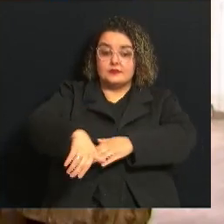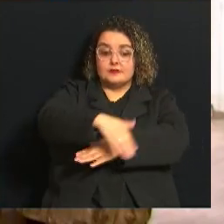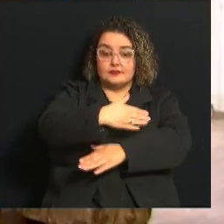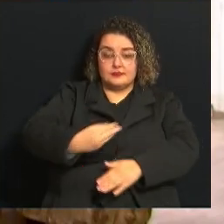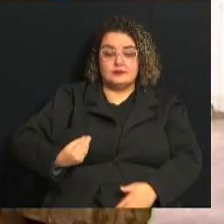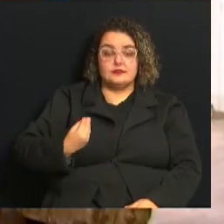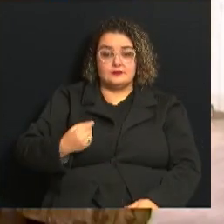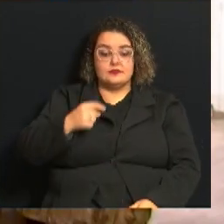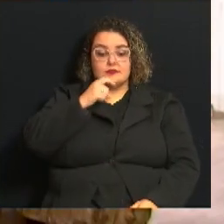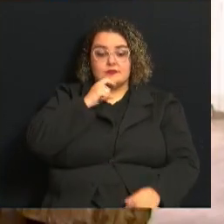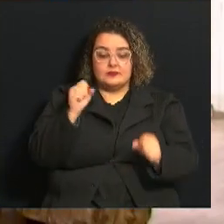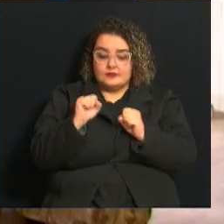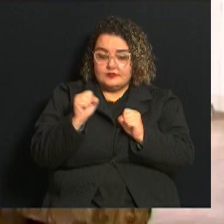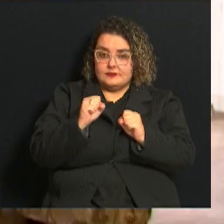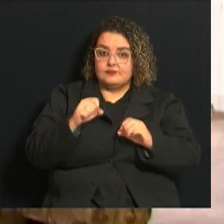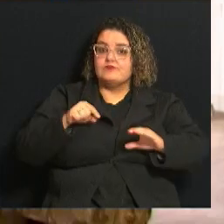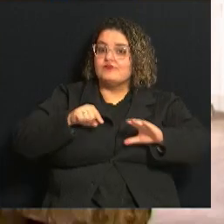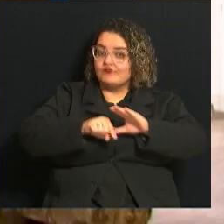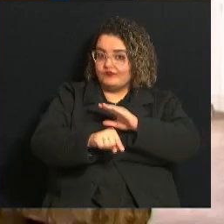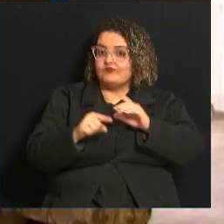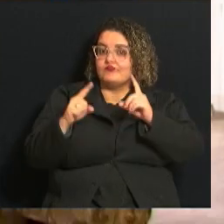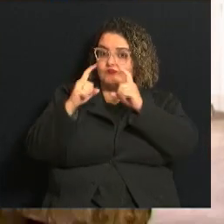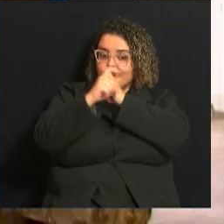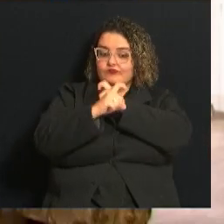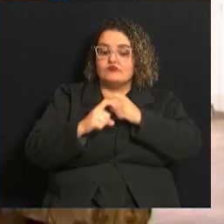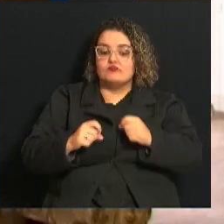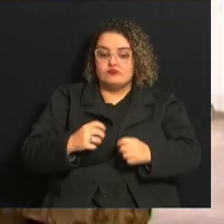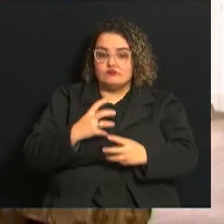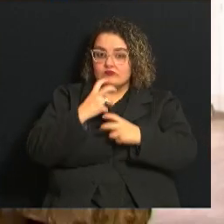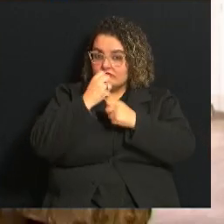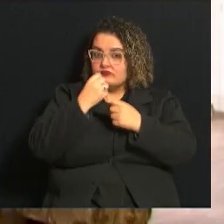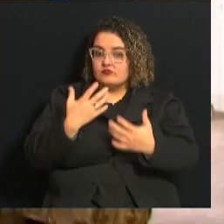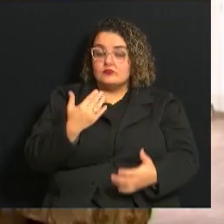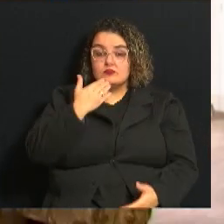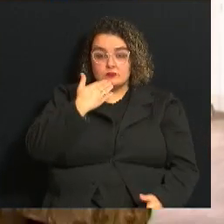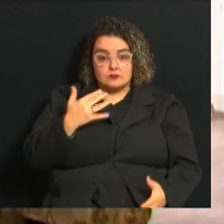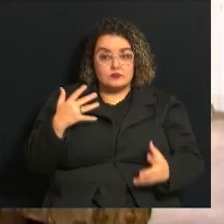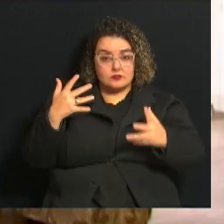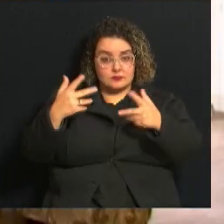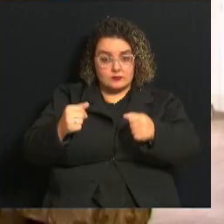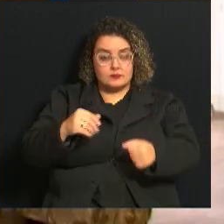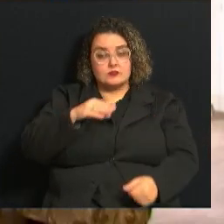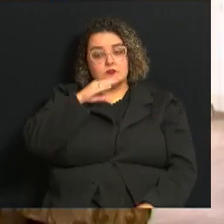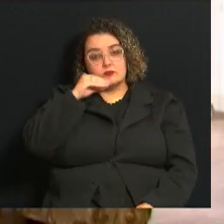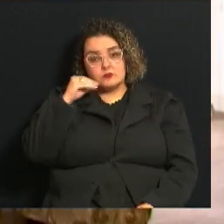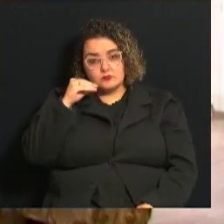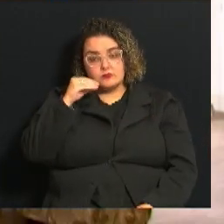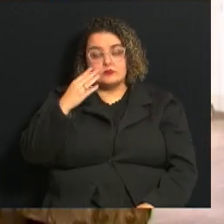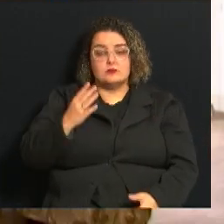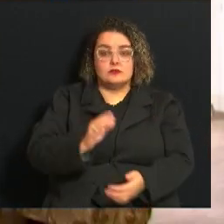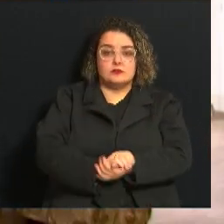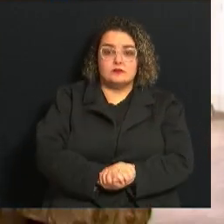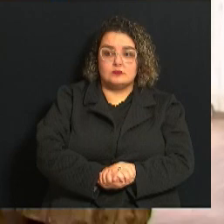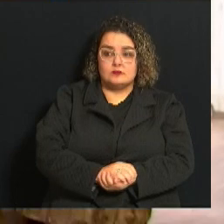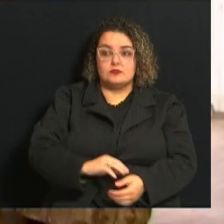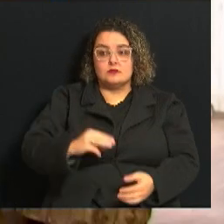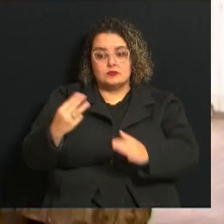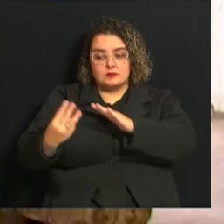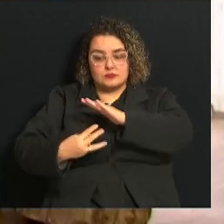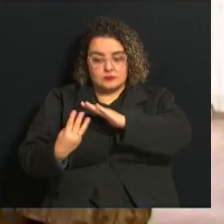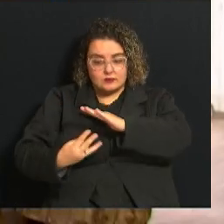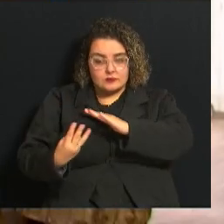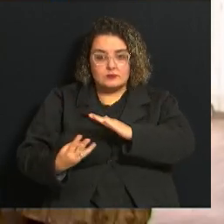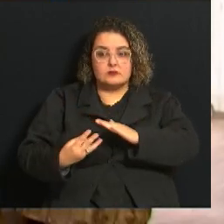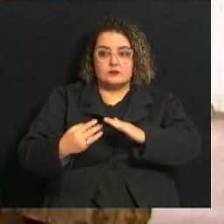inverno será bem mais rigoroso então mais uma vez eu peço aqui a todos os funcionários é terceirizado